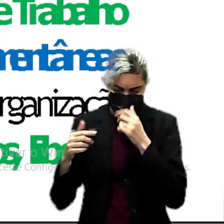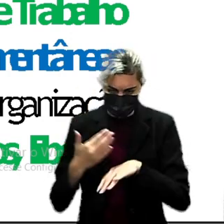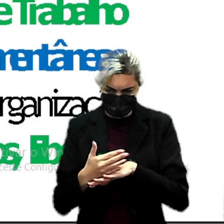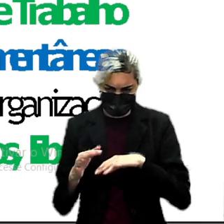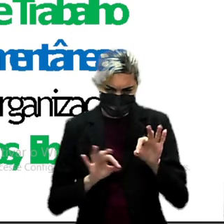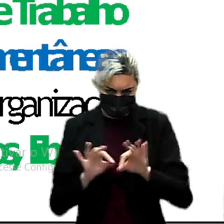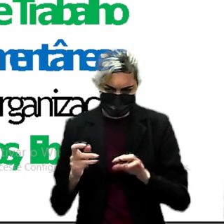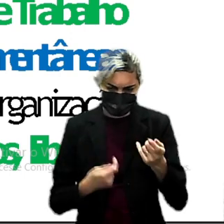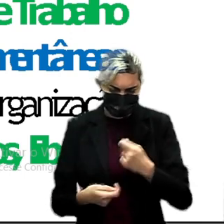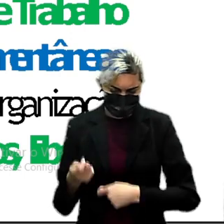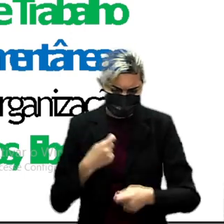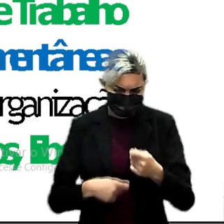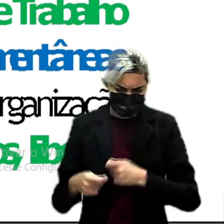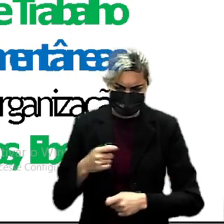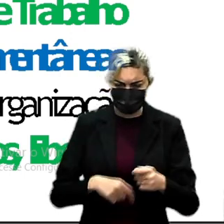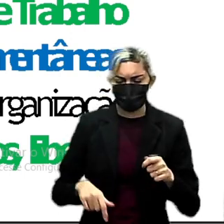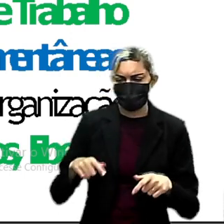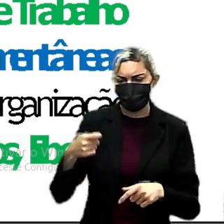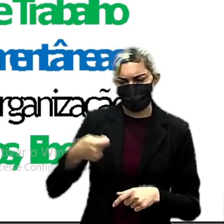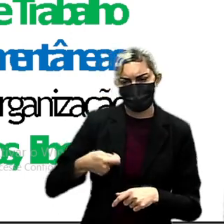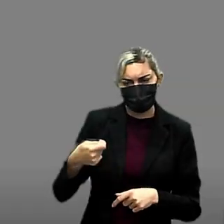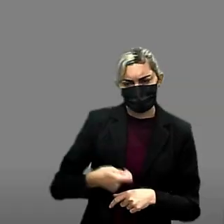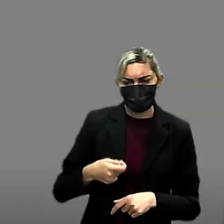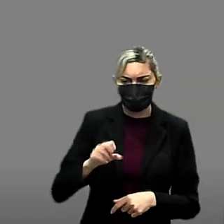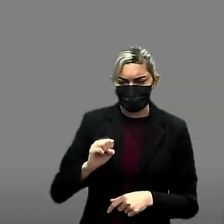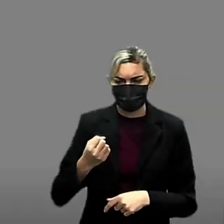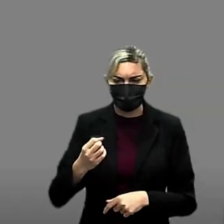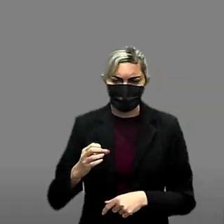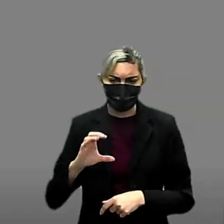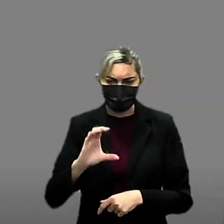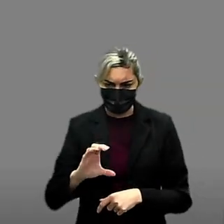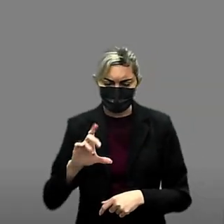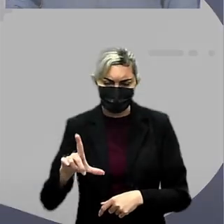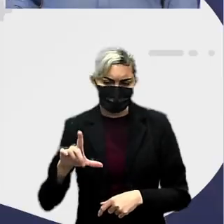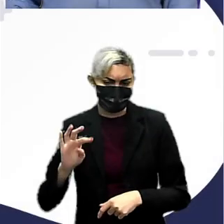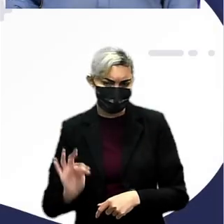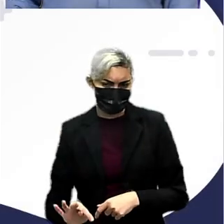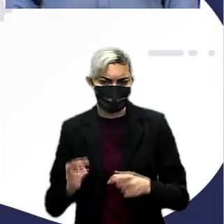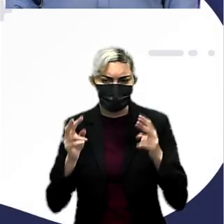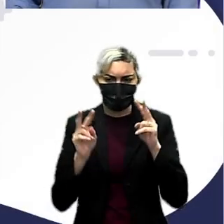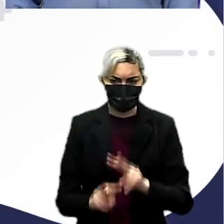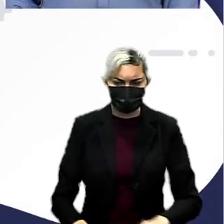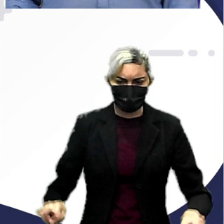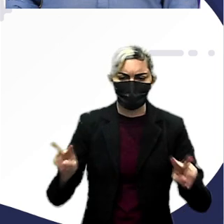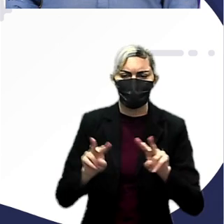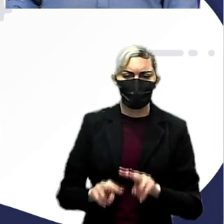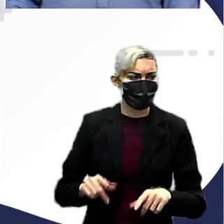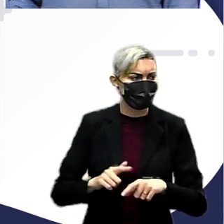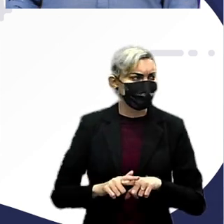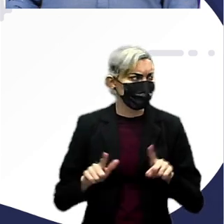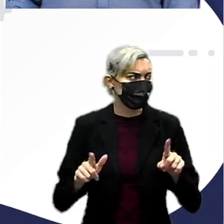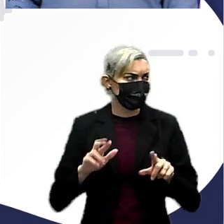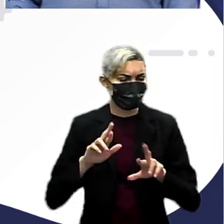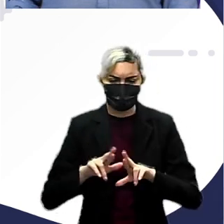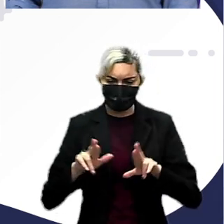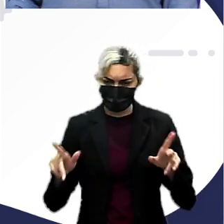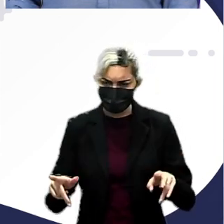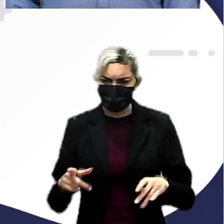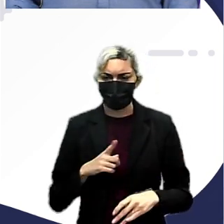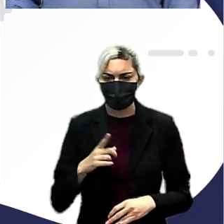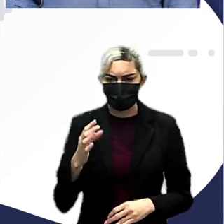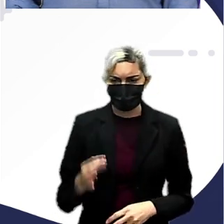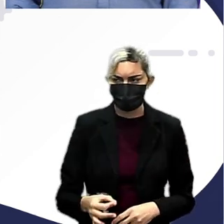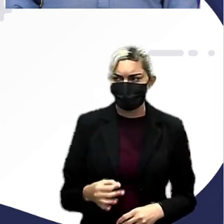de ser administrada, o regime de CLT passa a ter uma visão mais diferenciada, tá